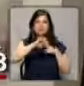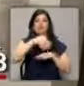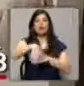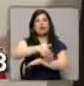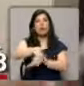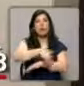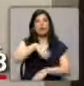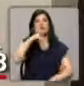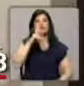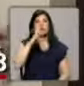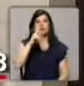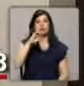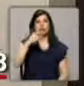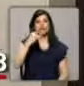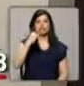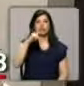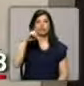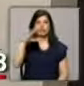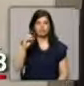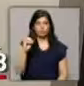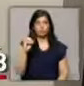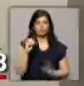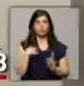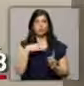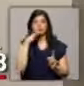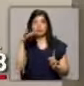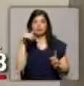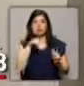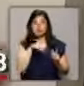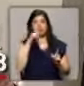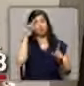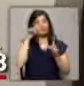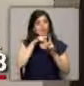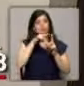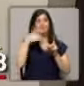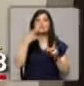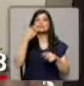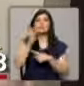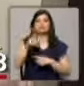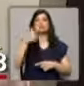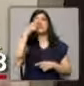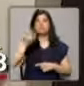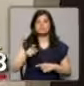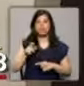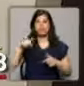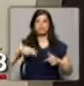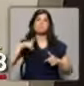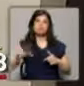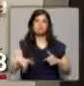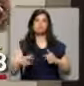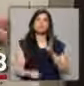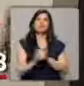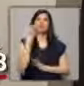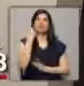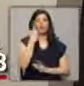vão demonstrar esse interesse, mas deixa-te dizer, Carla, que isto são para pessoas, por exemplo, um português montou um negócio, mas montou um negócio com uma